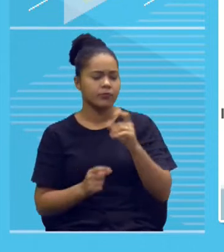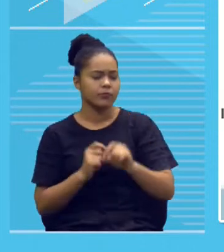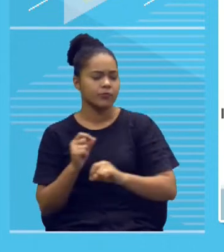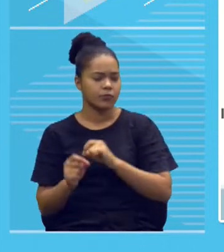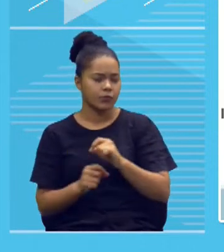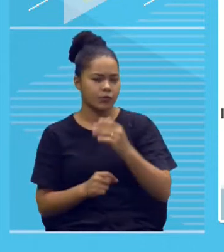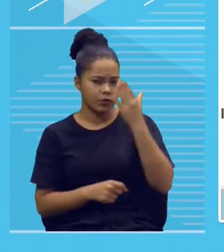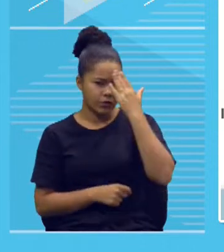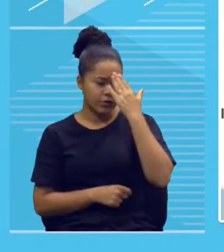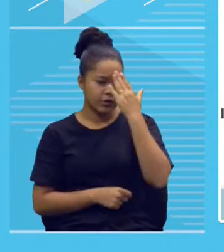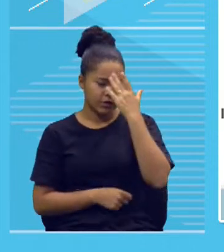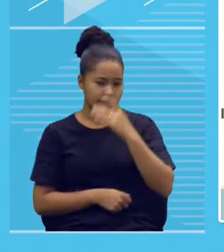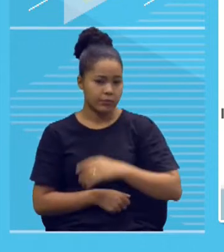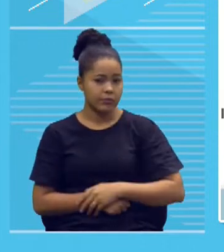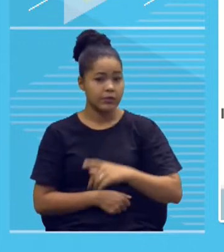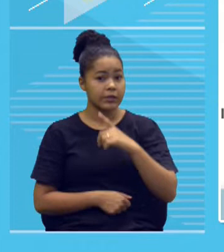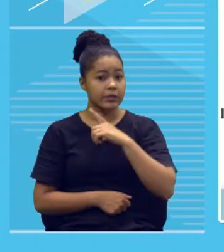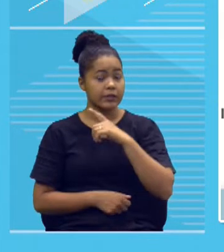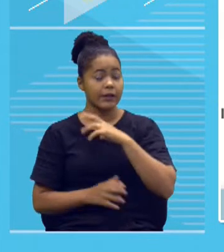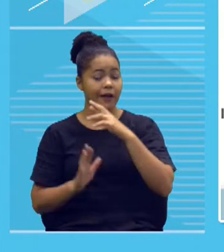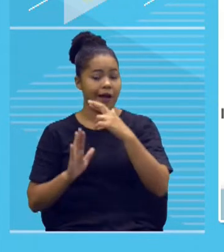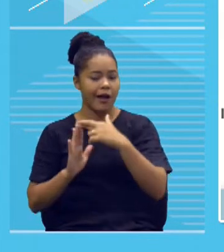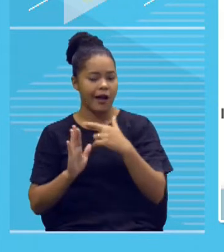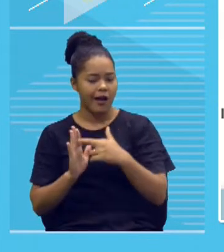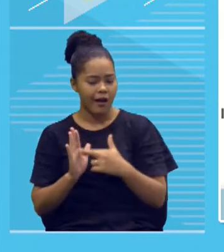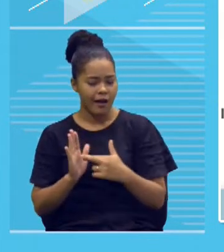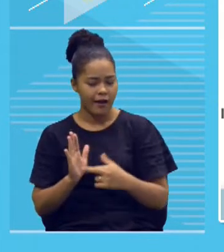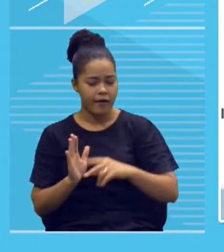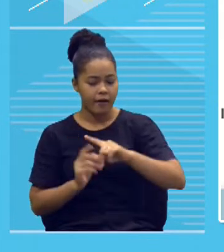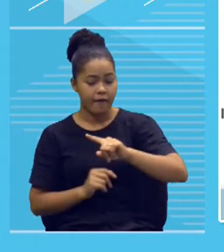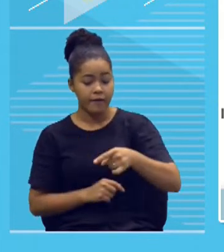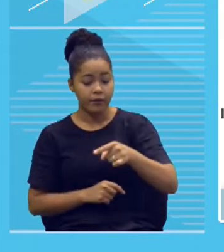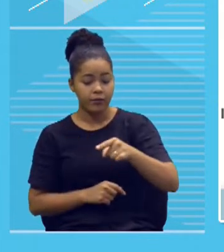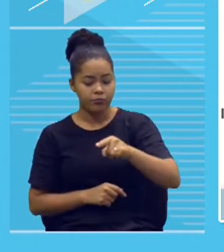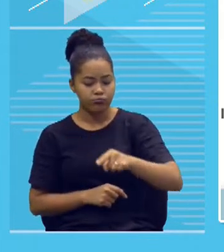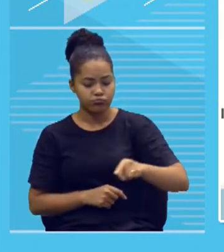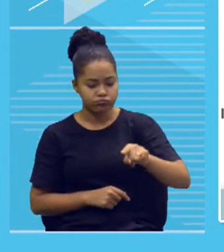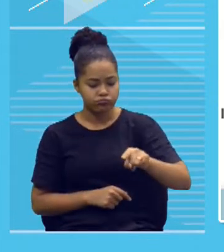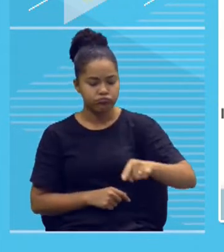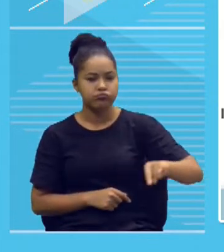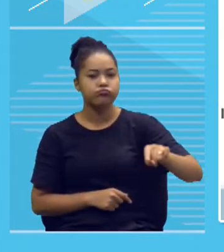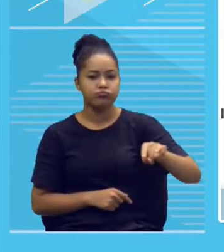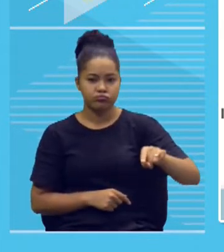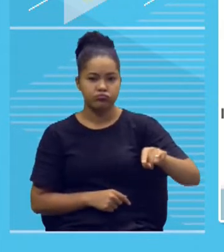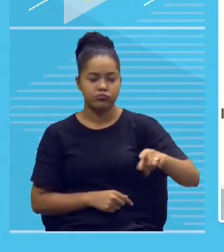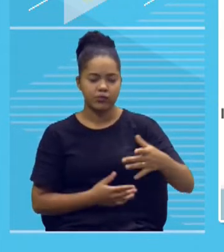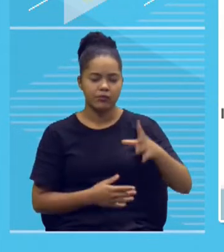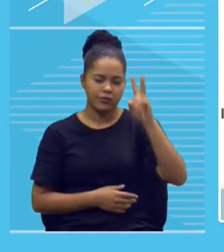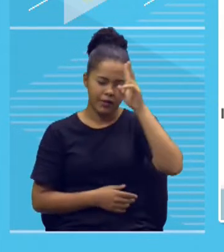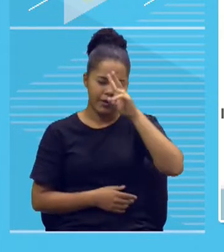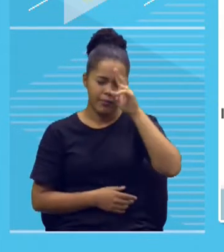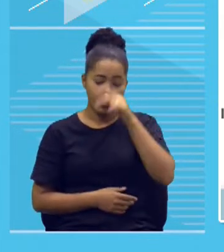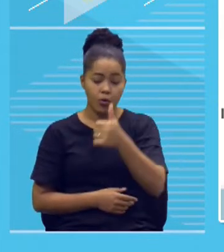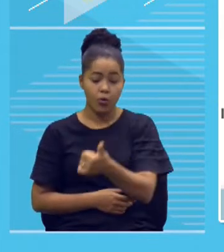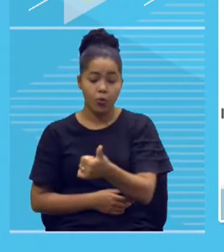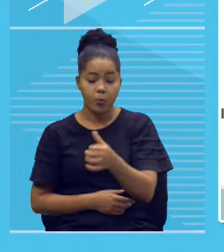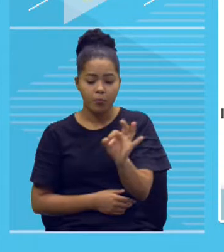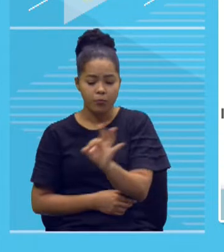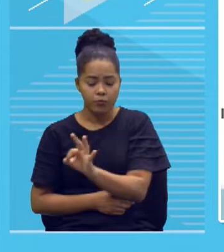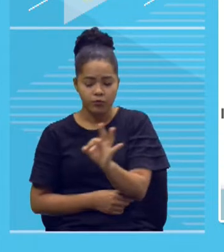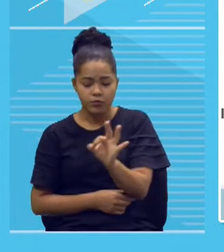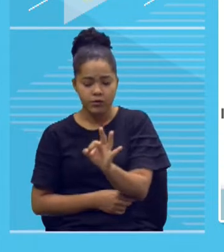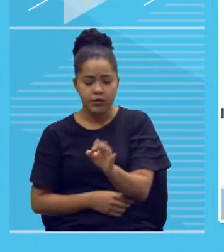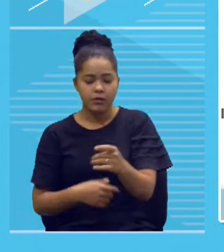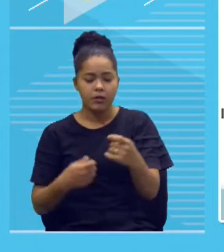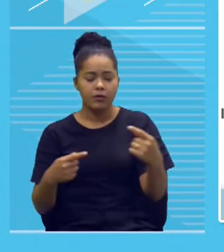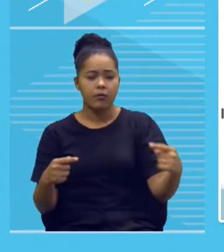como agente viu aquela regrinha dos pulos onde para calcularmos junto cento bastava que nós